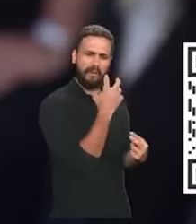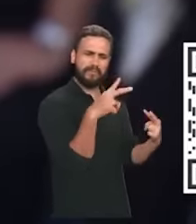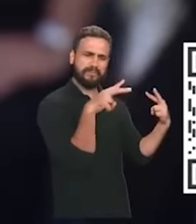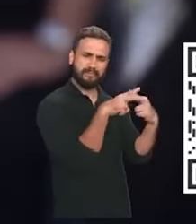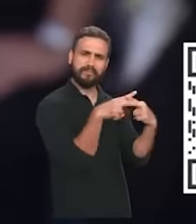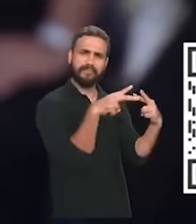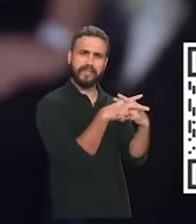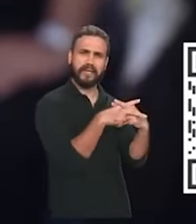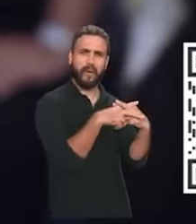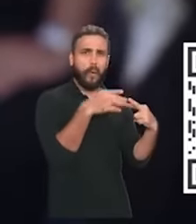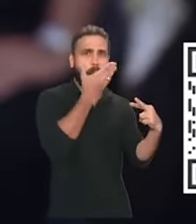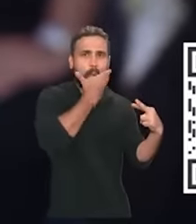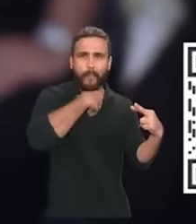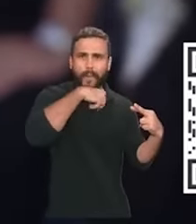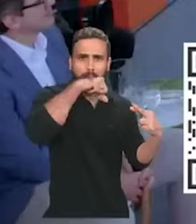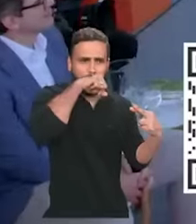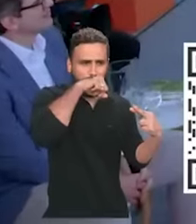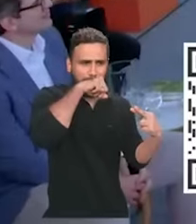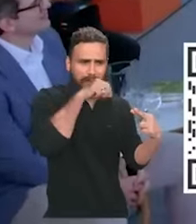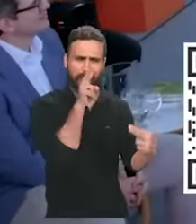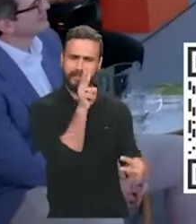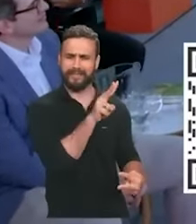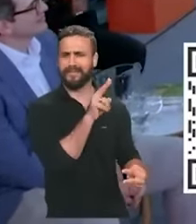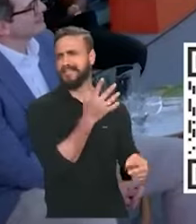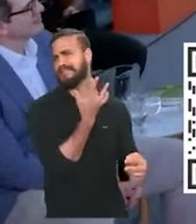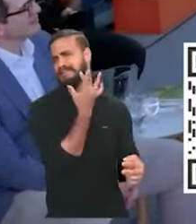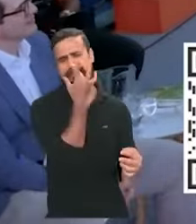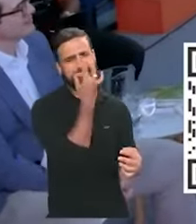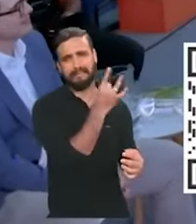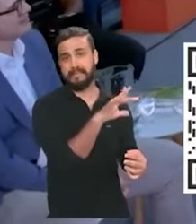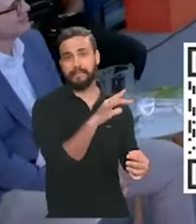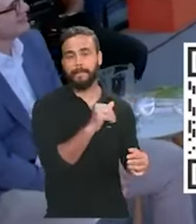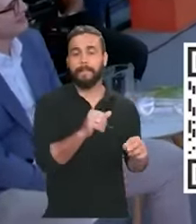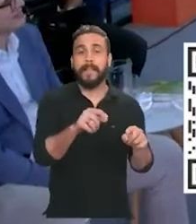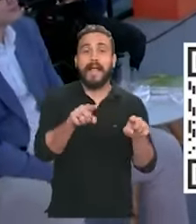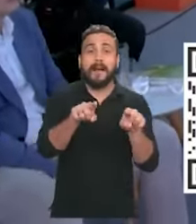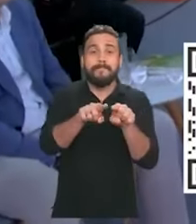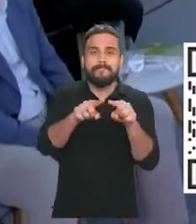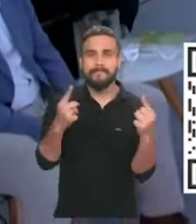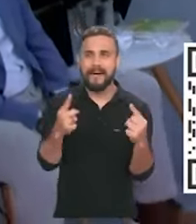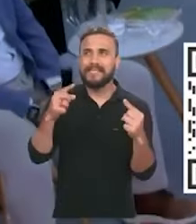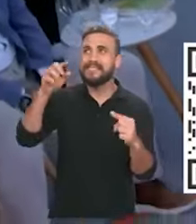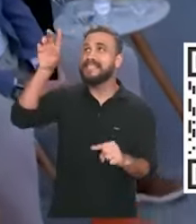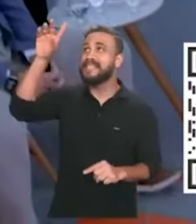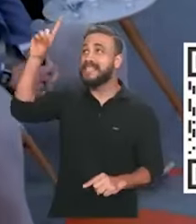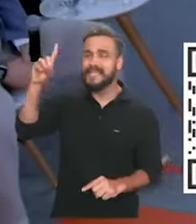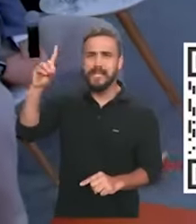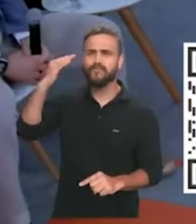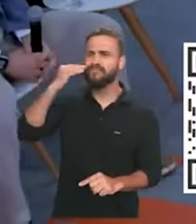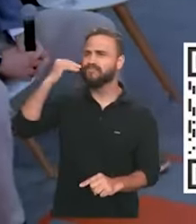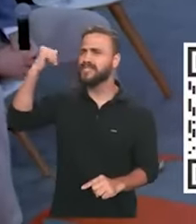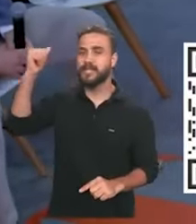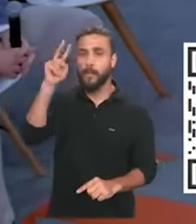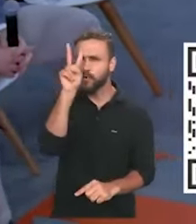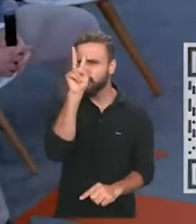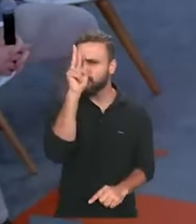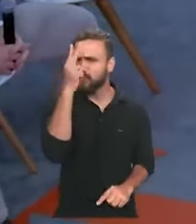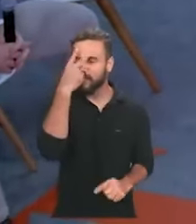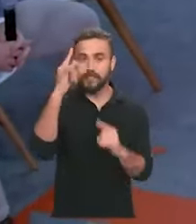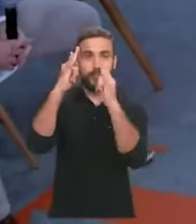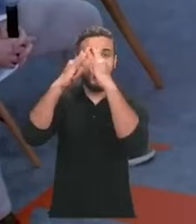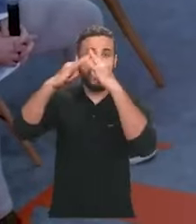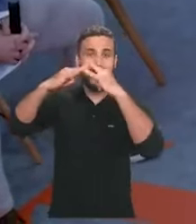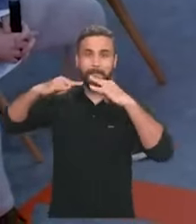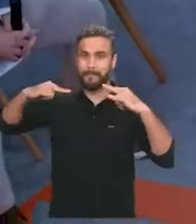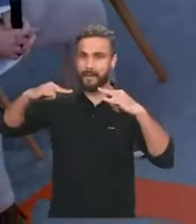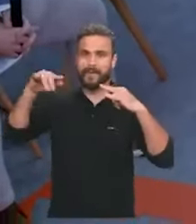pai acreditava que eu fosse virar alguma coisa boa. Mas eu me converti num acampamento de carnaval. Quando eu cheguei no prédio que eu